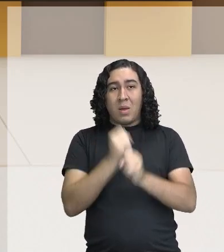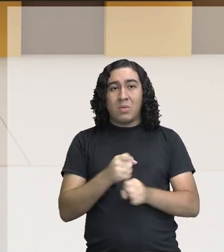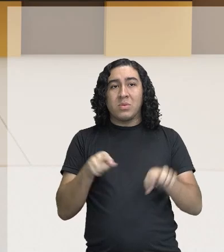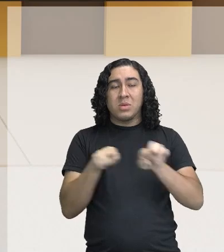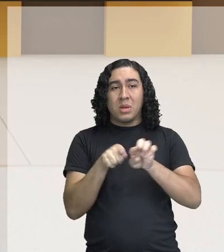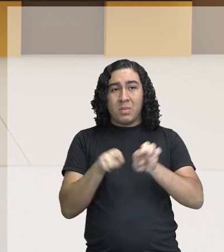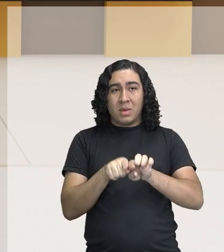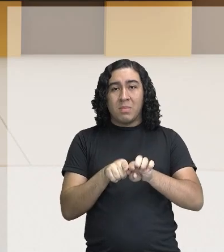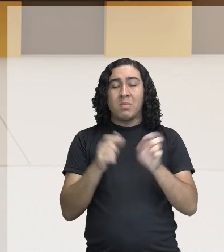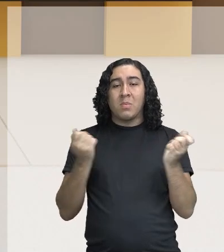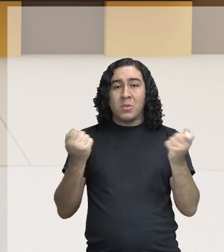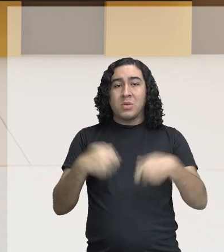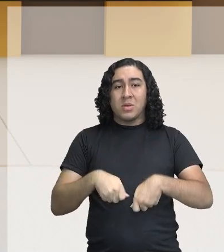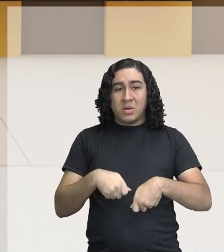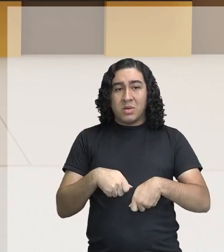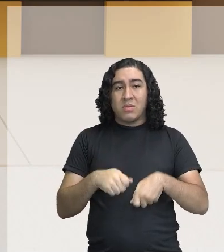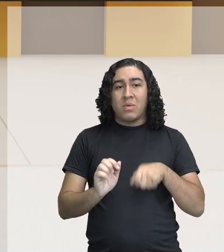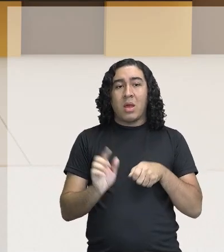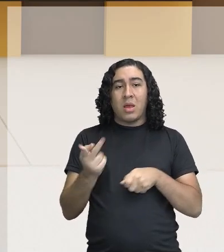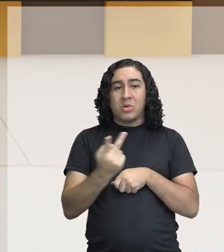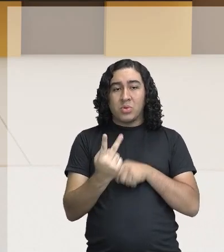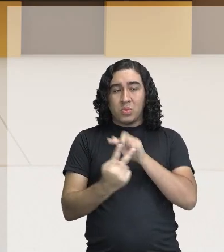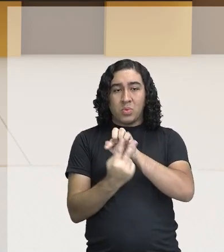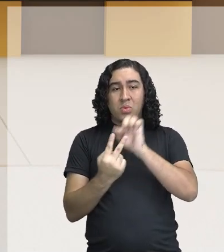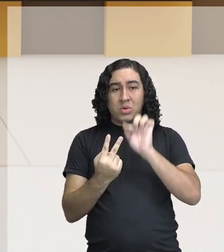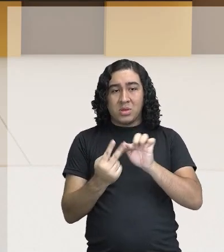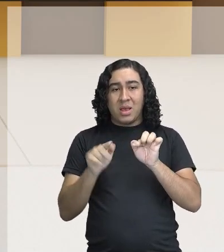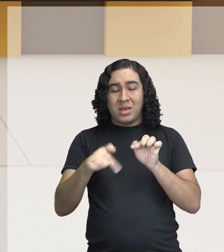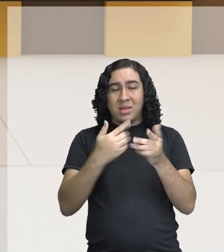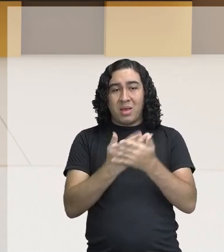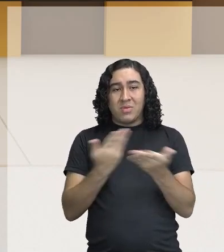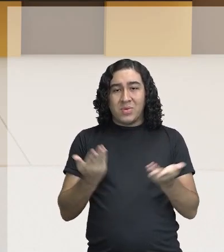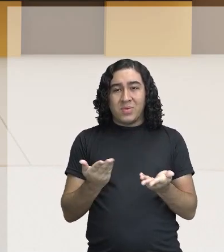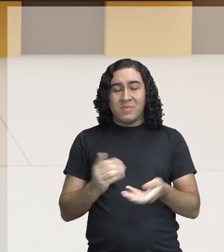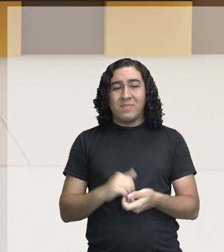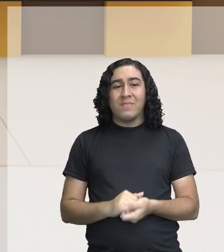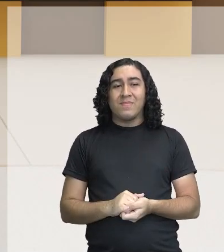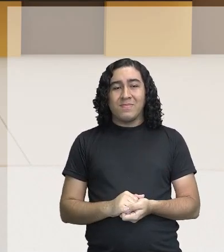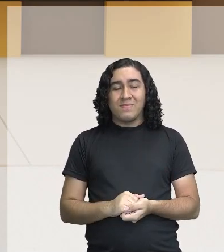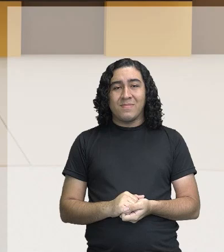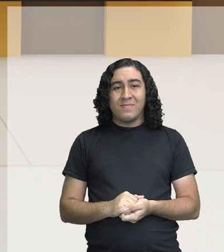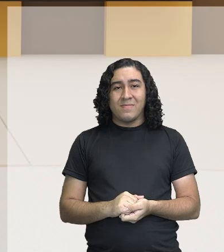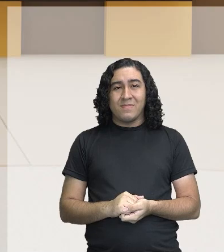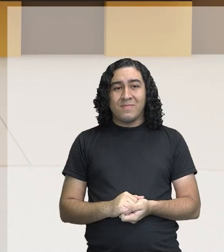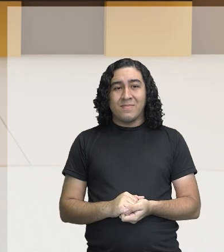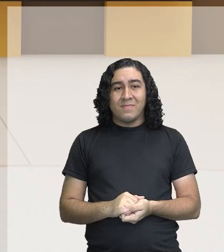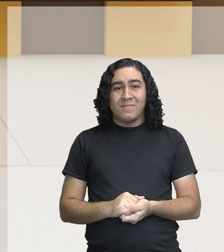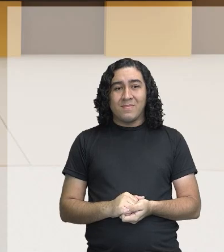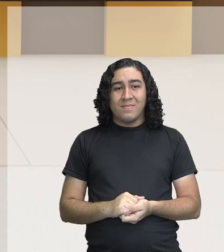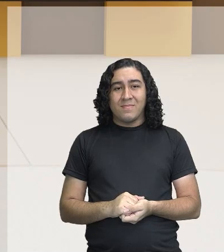frequência absoluta e relativa. E essa foi a nossa aula. Até a próxima!